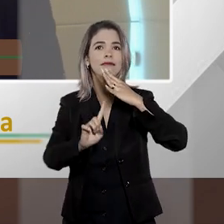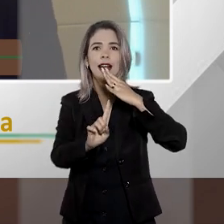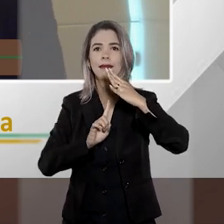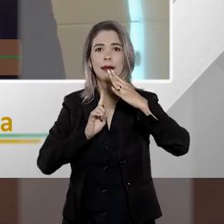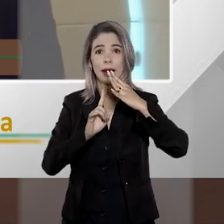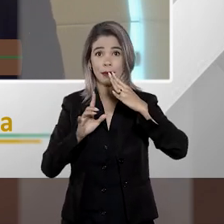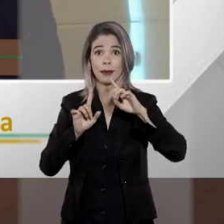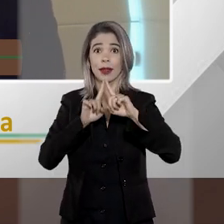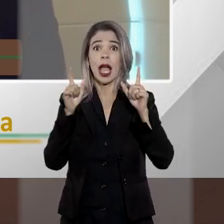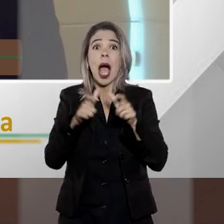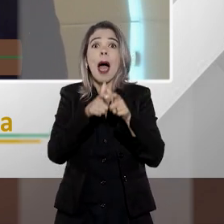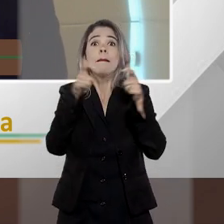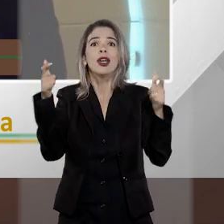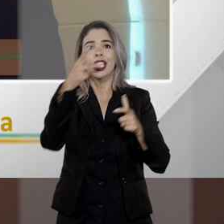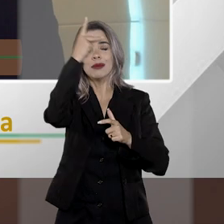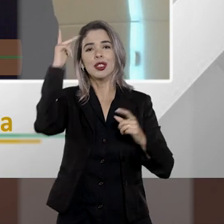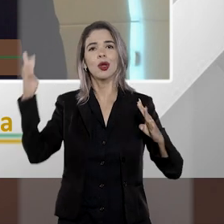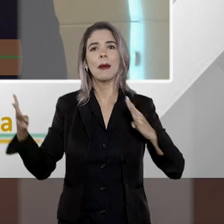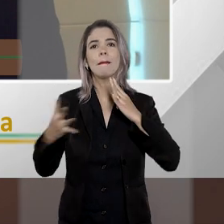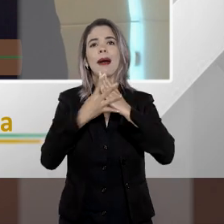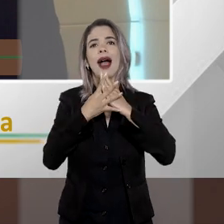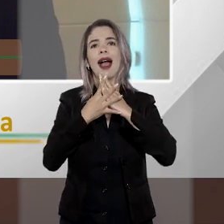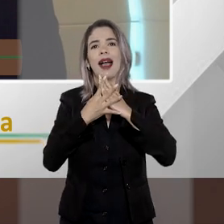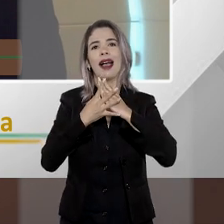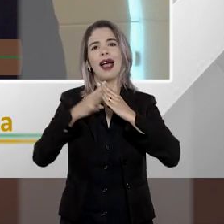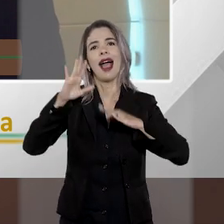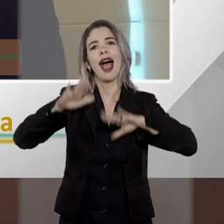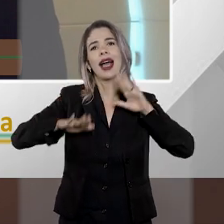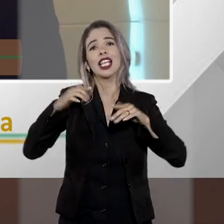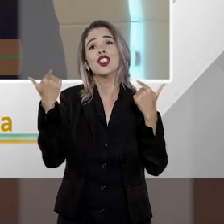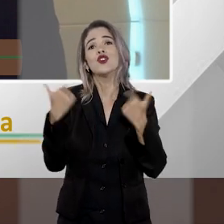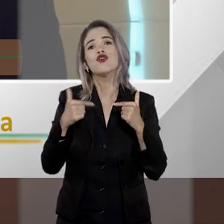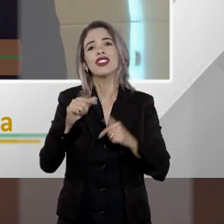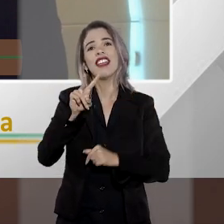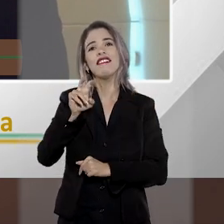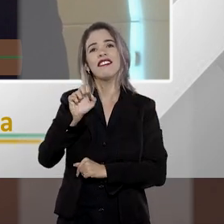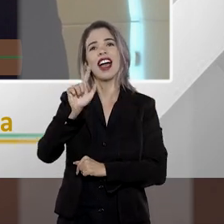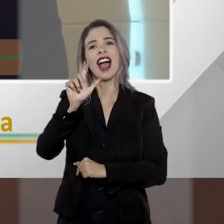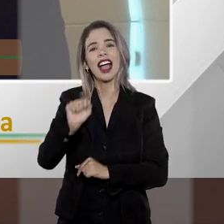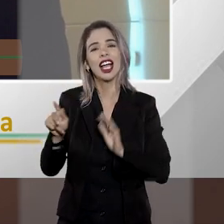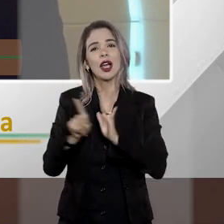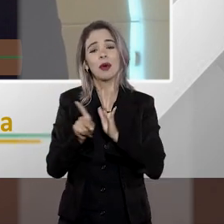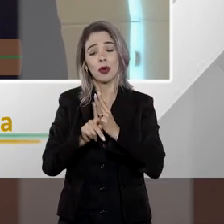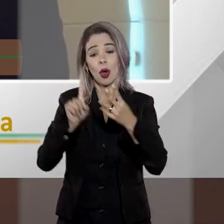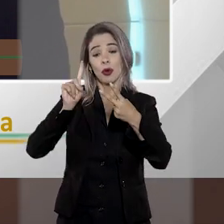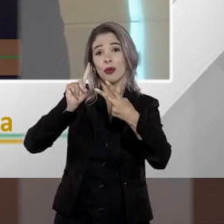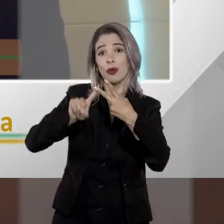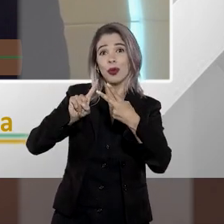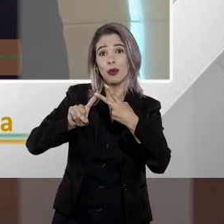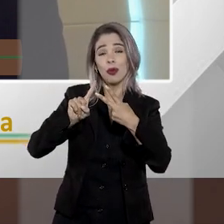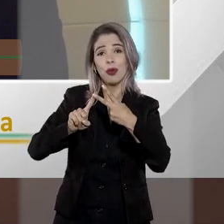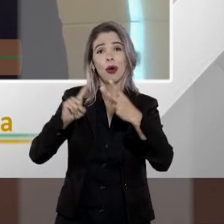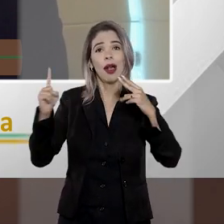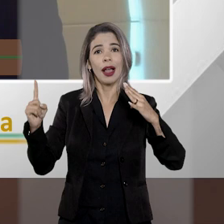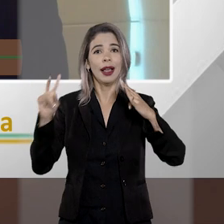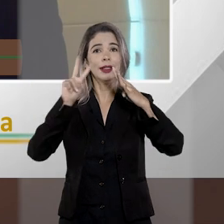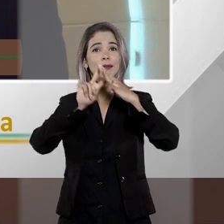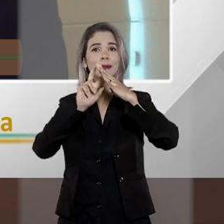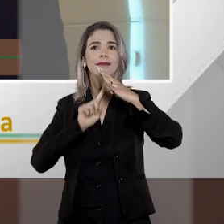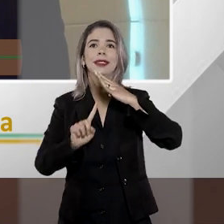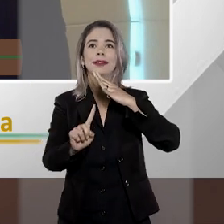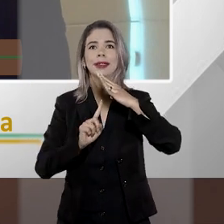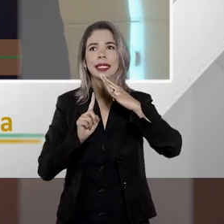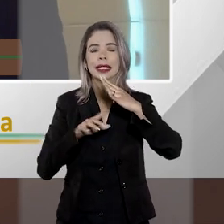sua maioria, no regime fechado e acaba não tendo vagas suficientes para esse regime semiaberto. E, consequentemente, o mesmo ocorre entre